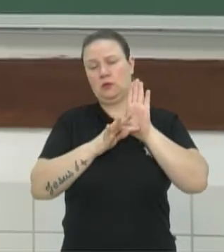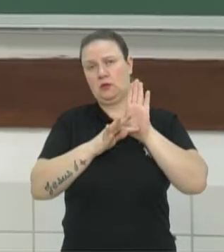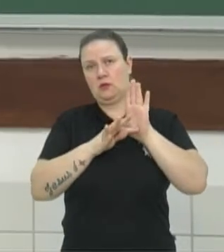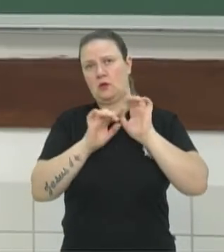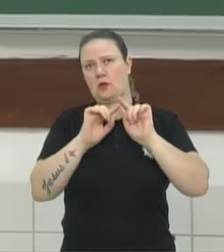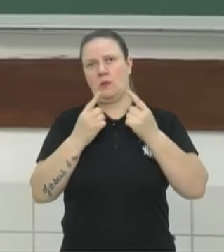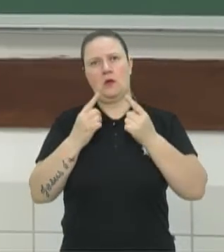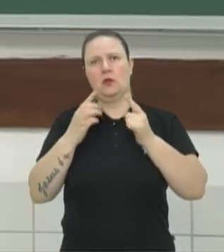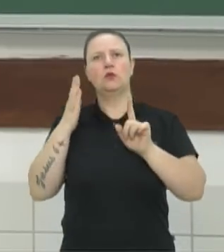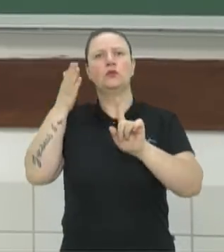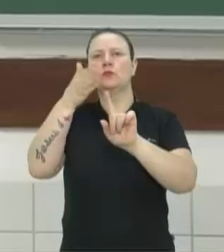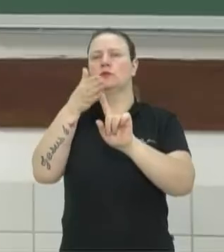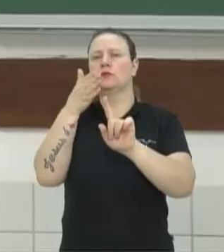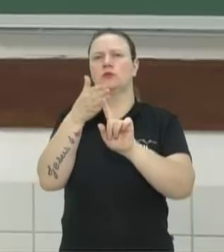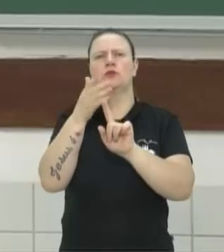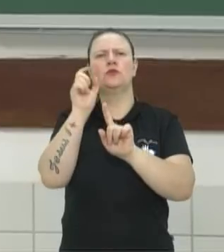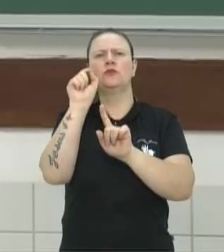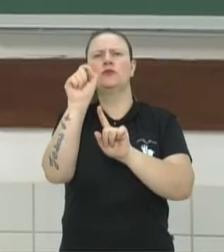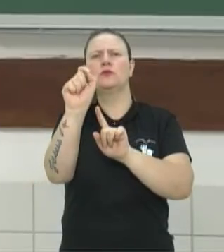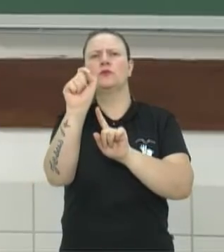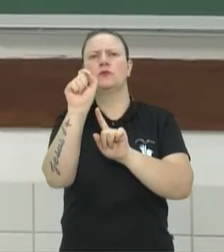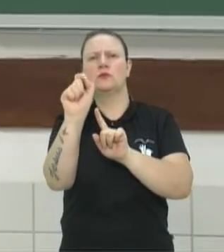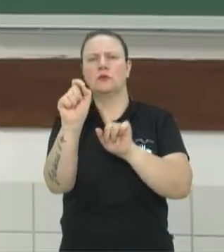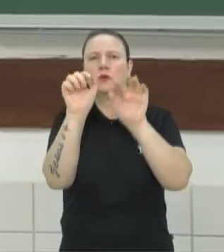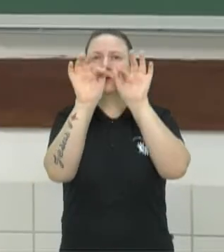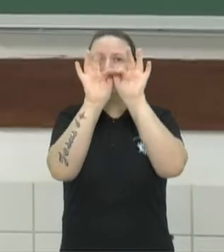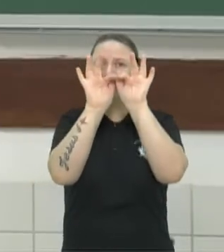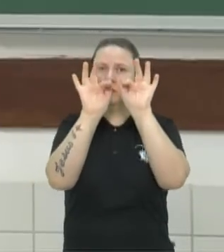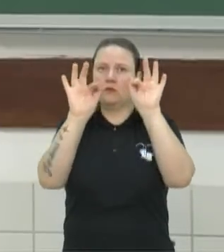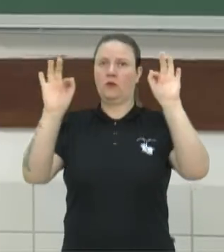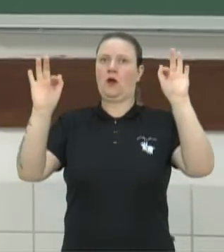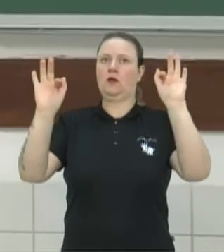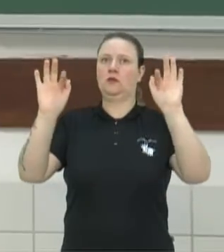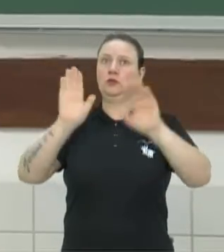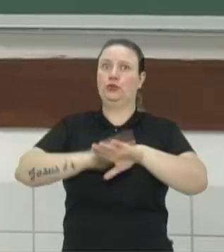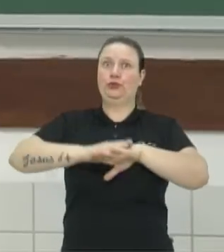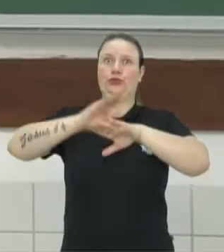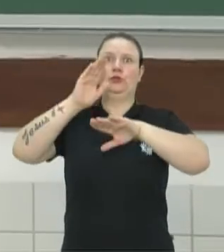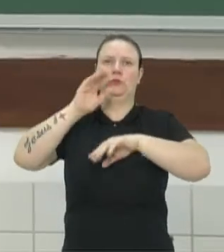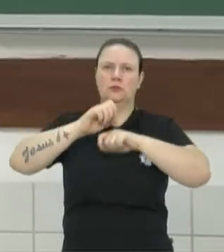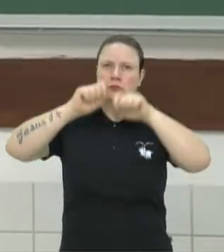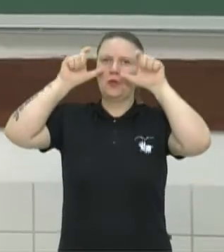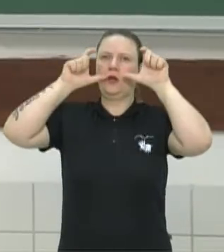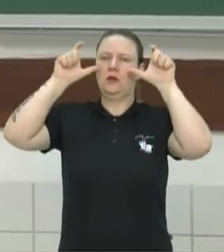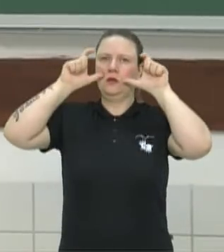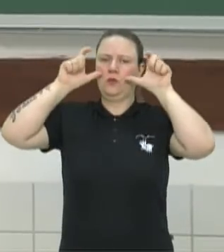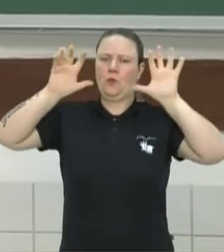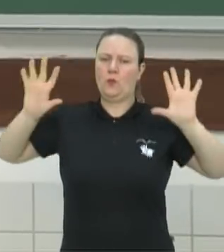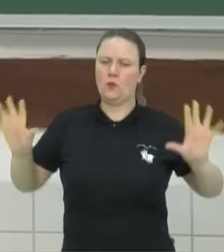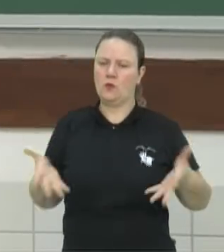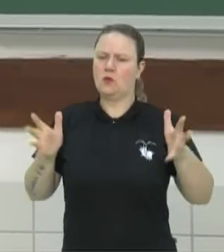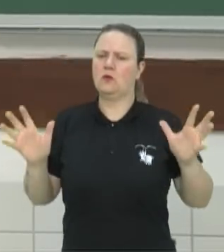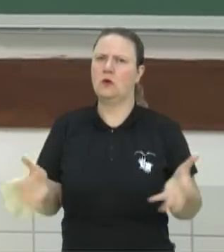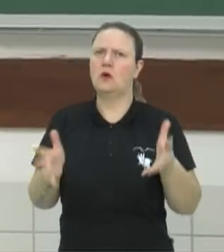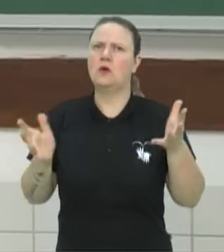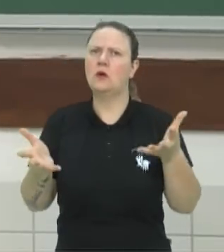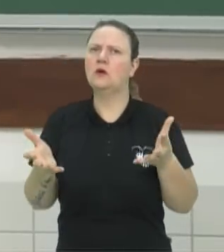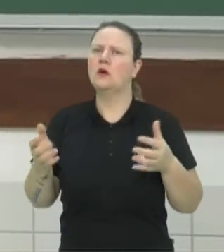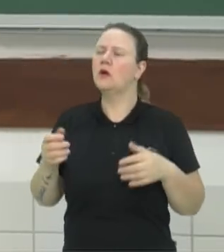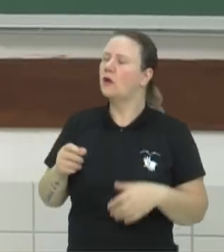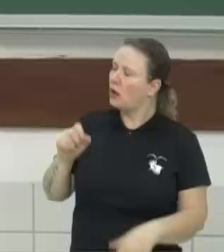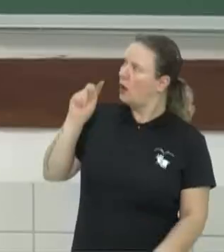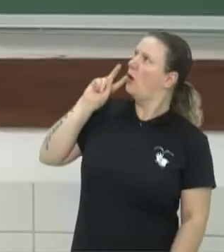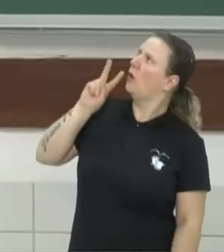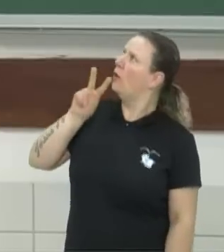essa prévia. A função dele é fazer uma frase de impacto para chamar, para motivar, para trazer o leitor para o lado